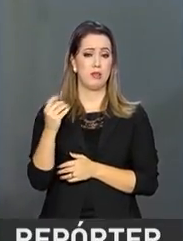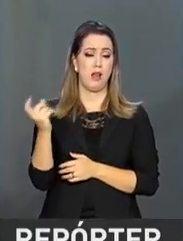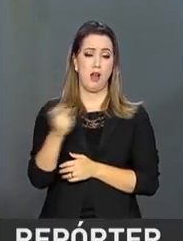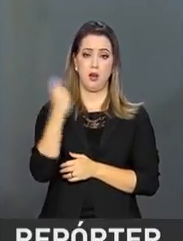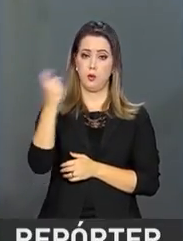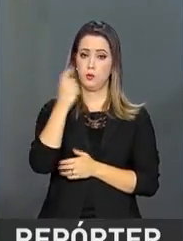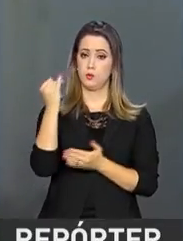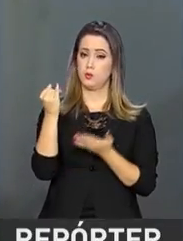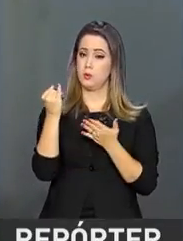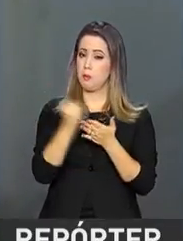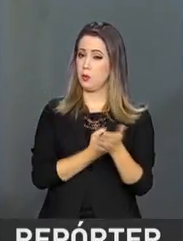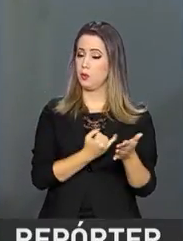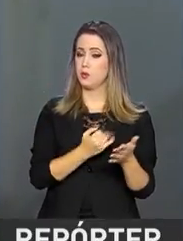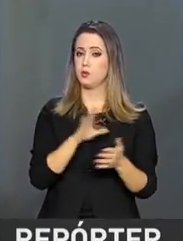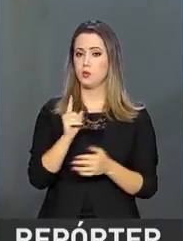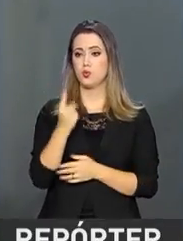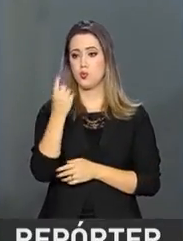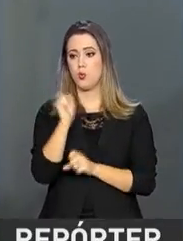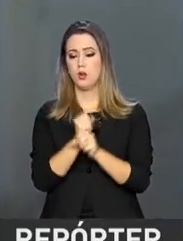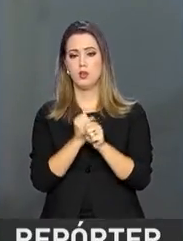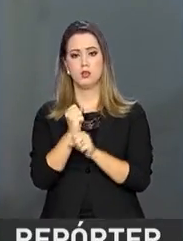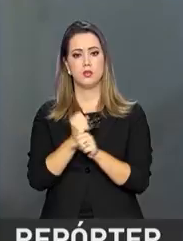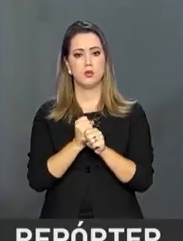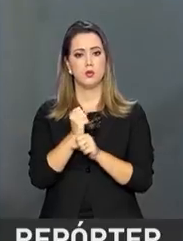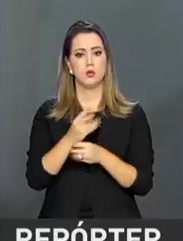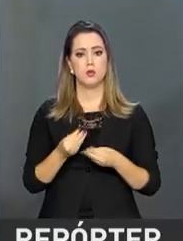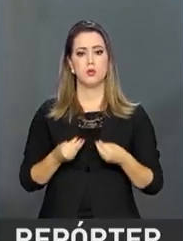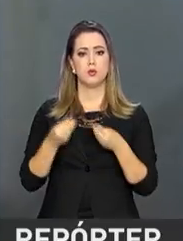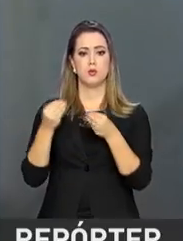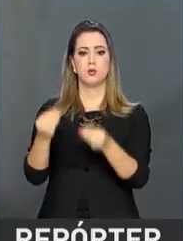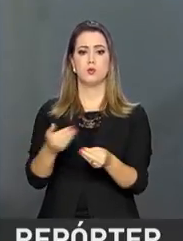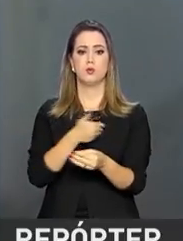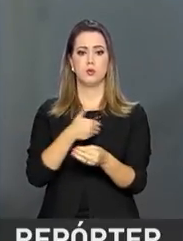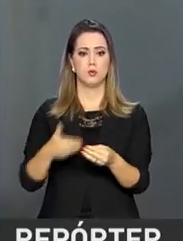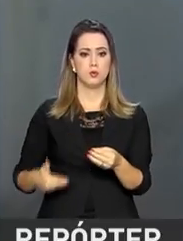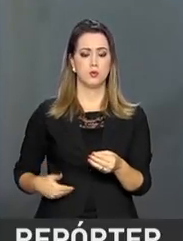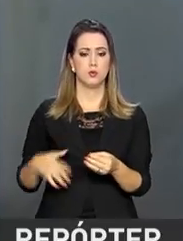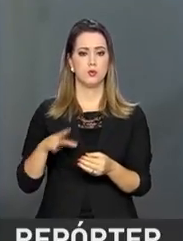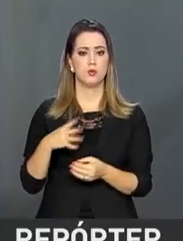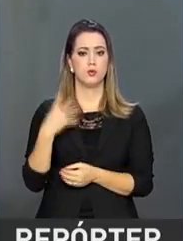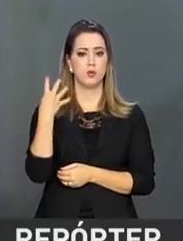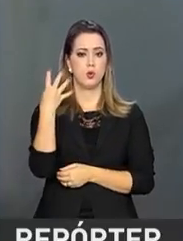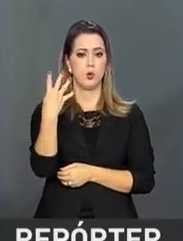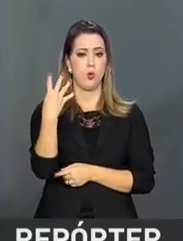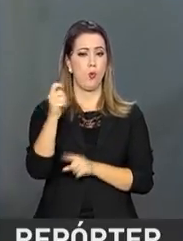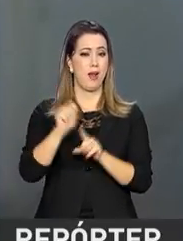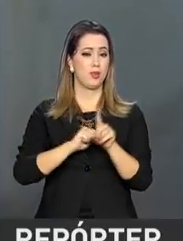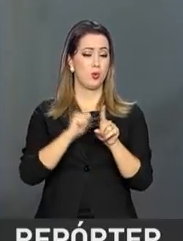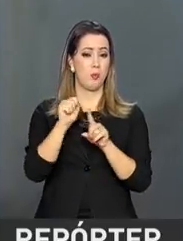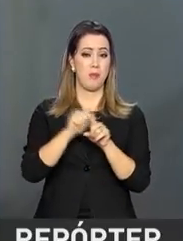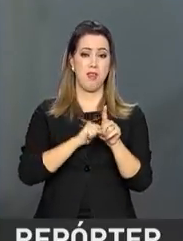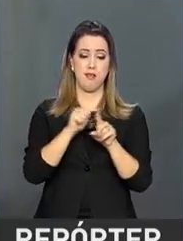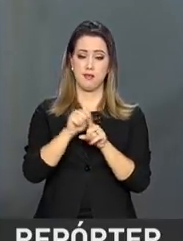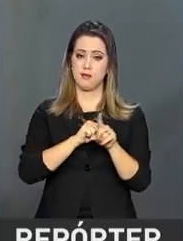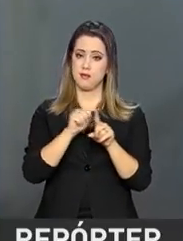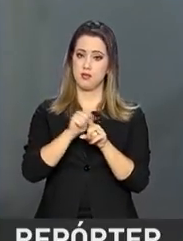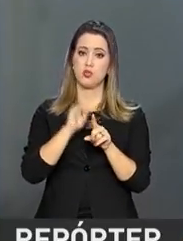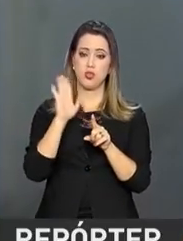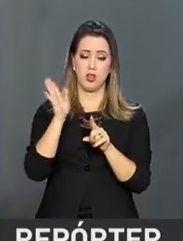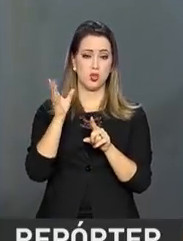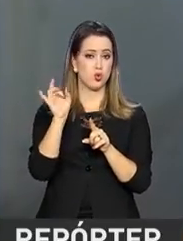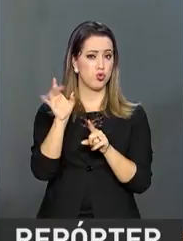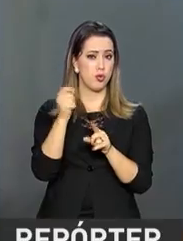brasileiro já paga de um ano seu trabalho já entrega aos governos quatro meses de anos eu trabalho como tributos